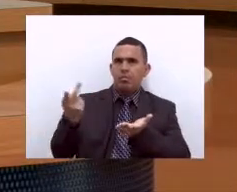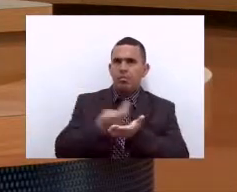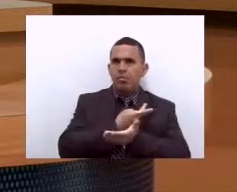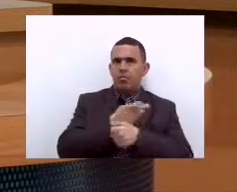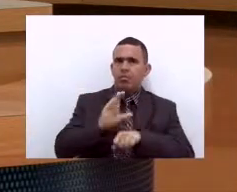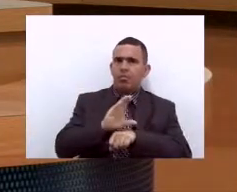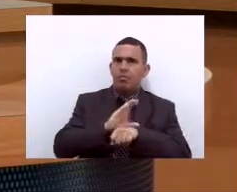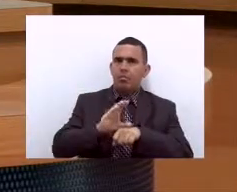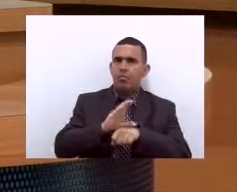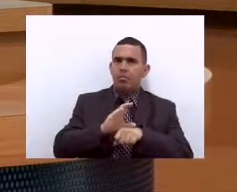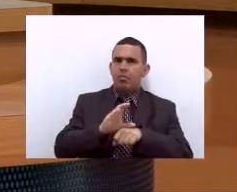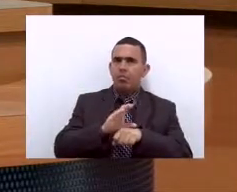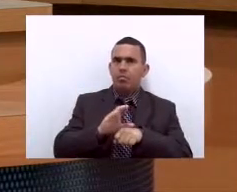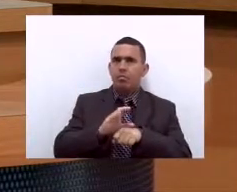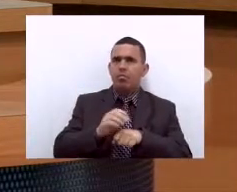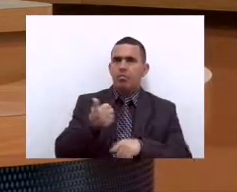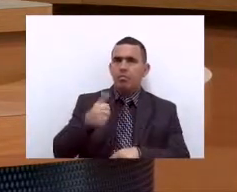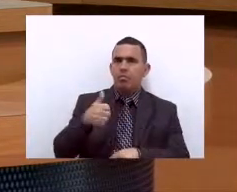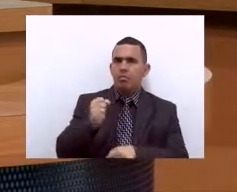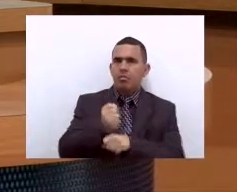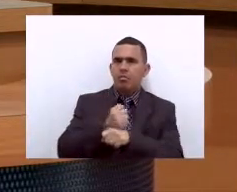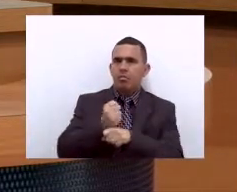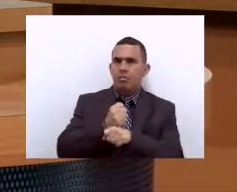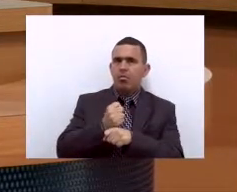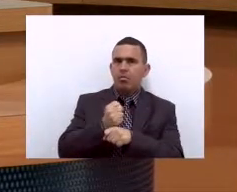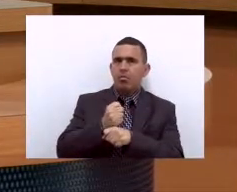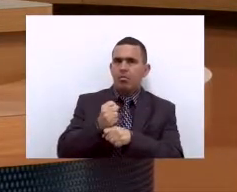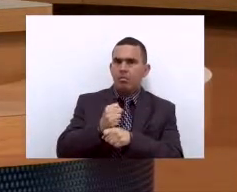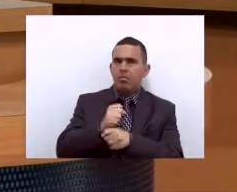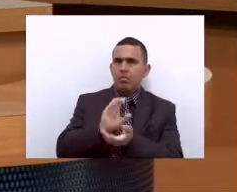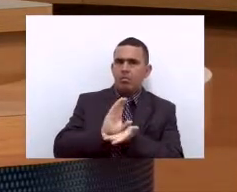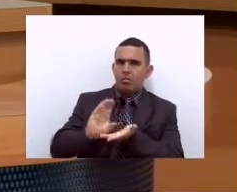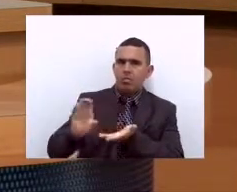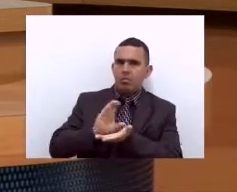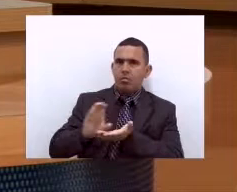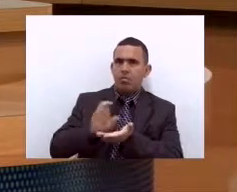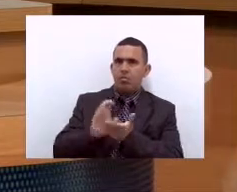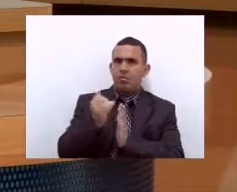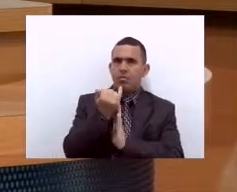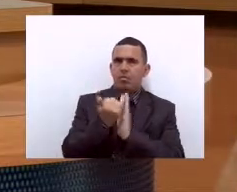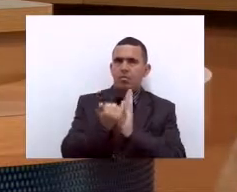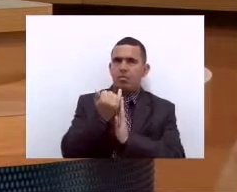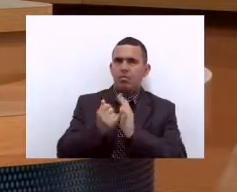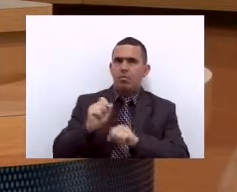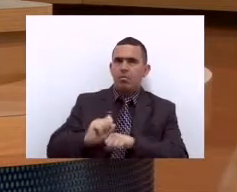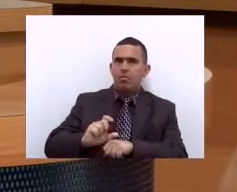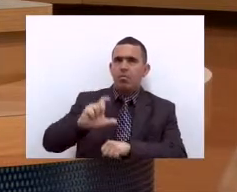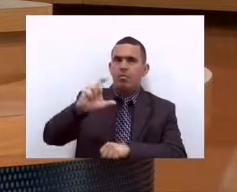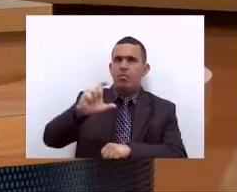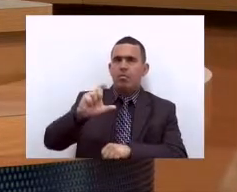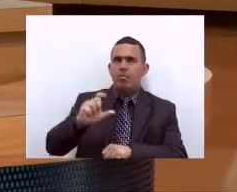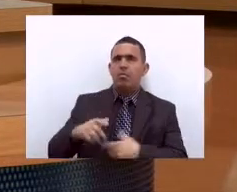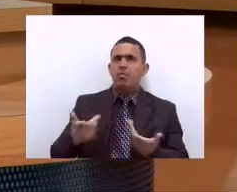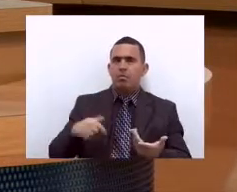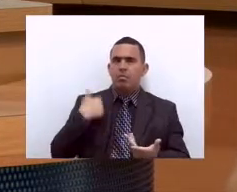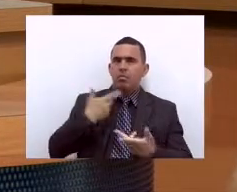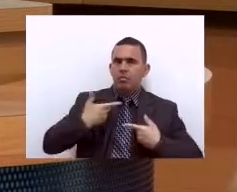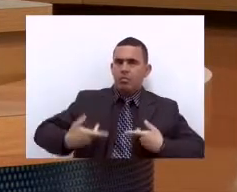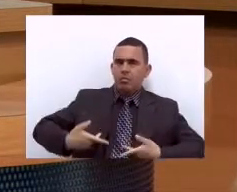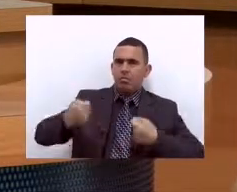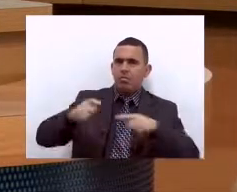inconstitucionalidade desses 11 anos que foram cobrados da gente a mais. Reconhece, mas não